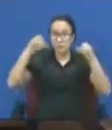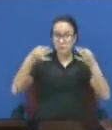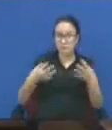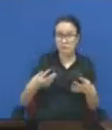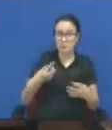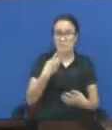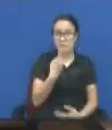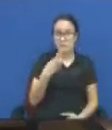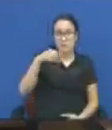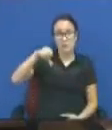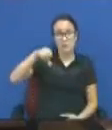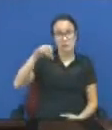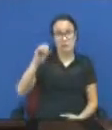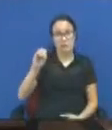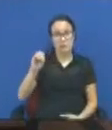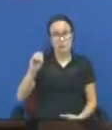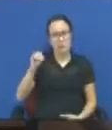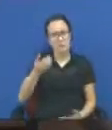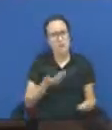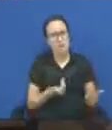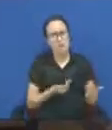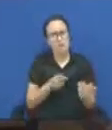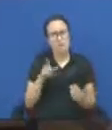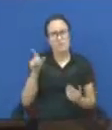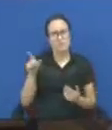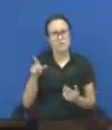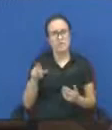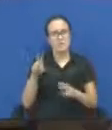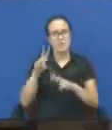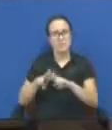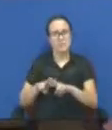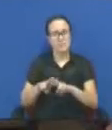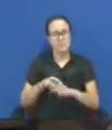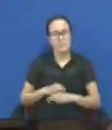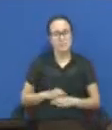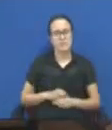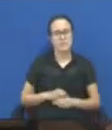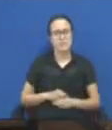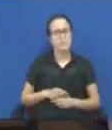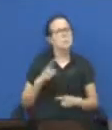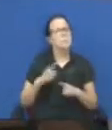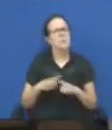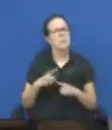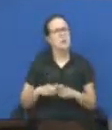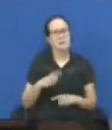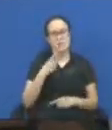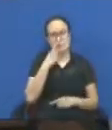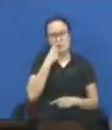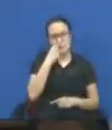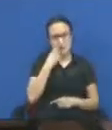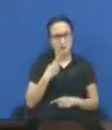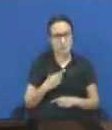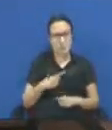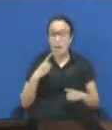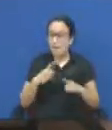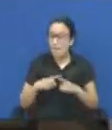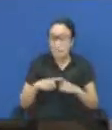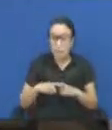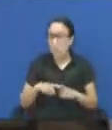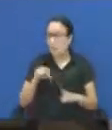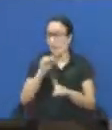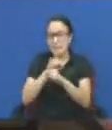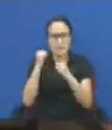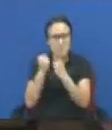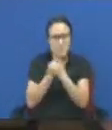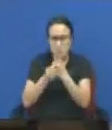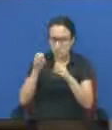o pastor Simval. Por que será? Sabe por quê, senhores? Porque nós não temos aplicação de medida socioeducativa, a